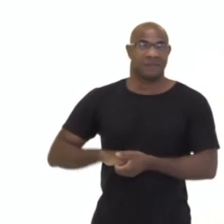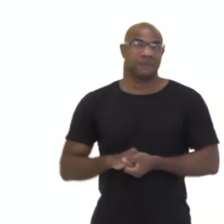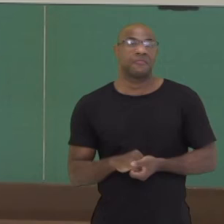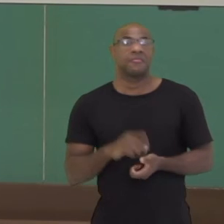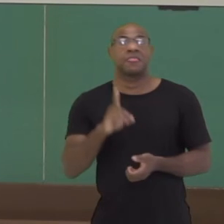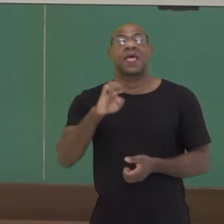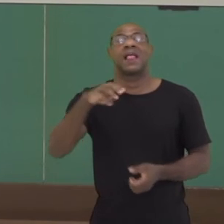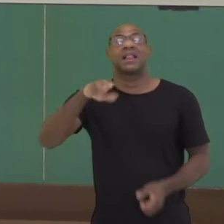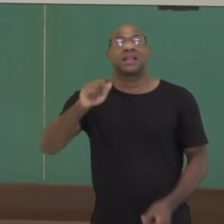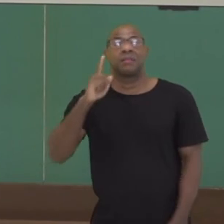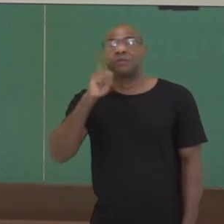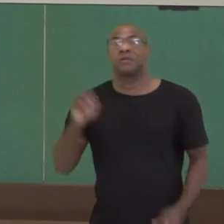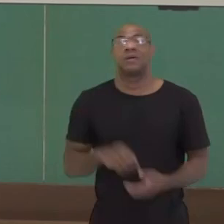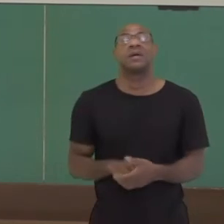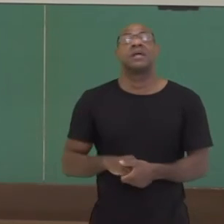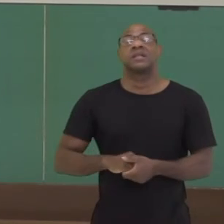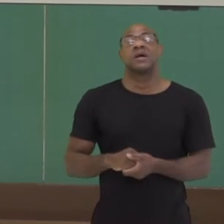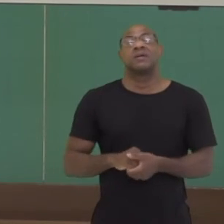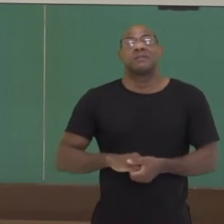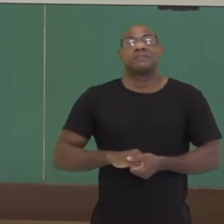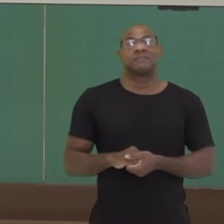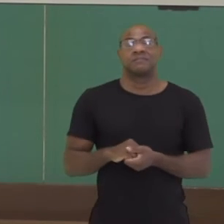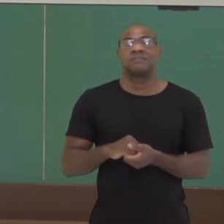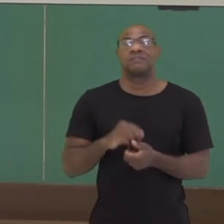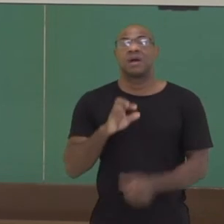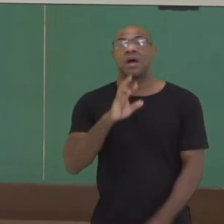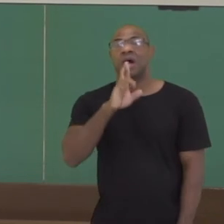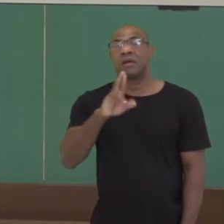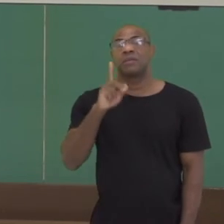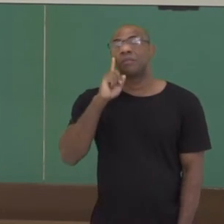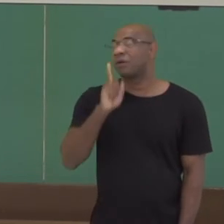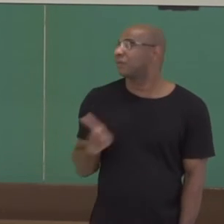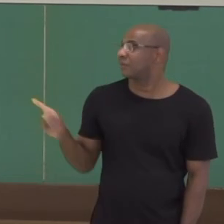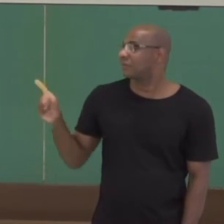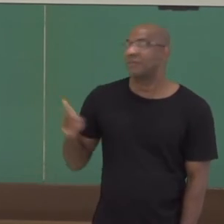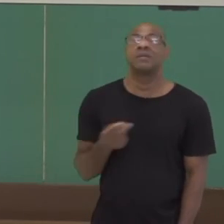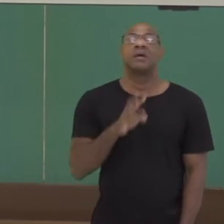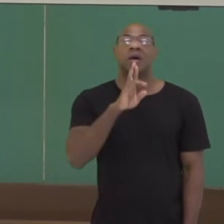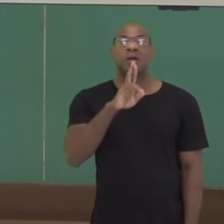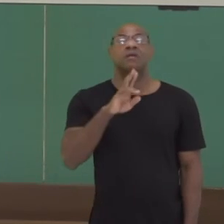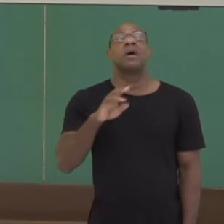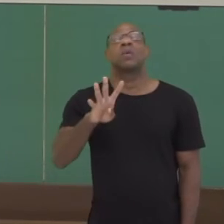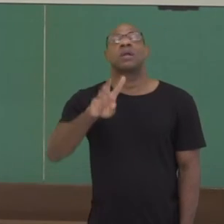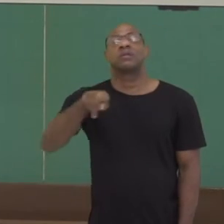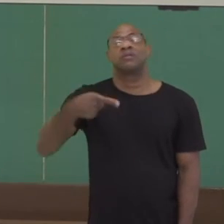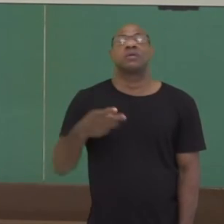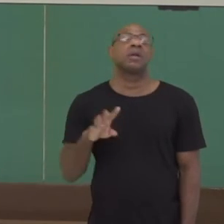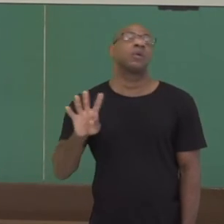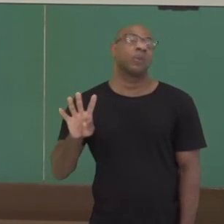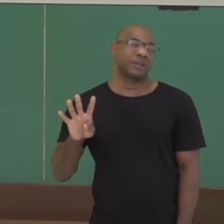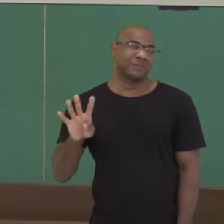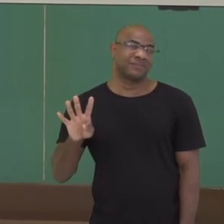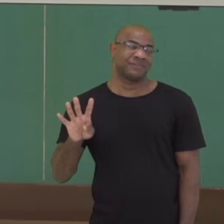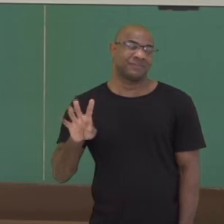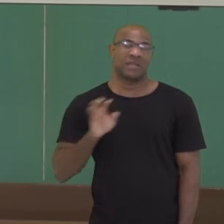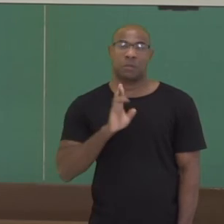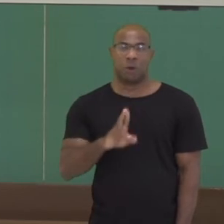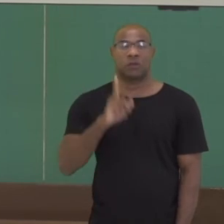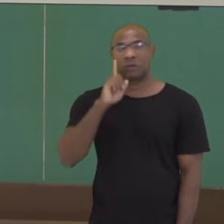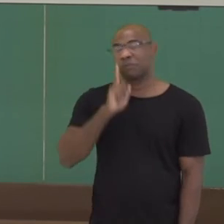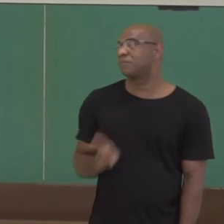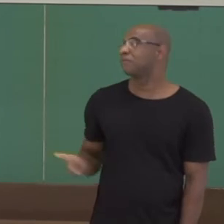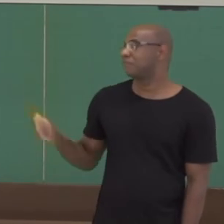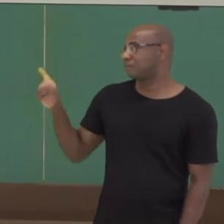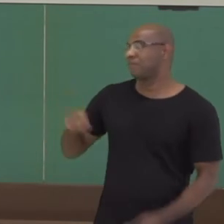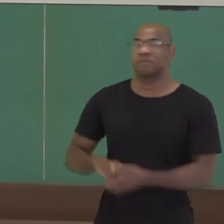Então, significa que o valor dessa expressão é 4,4. Tudo bem? Então, vamos lá, vamos